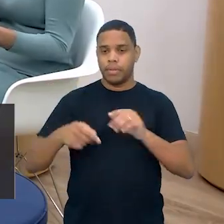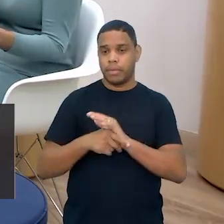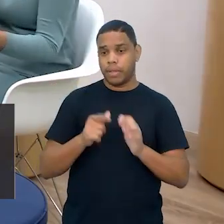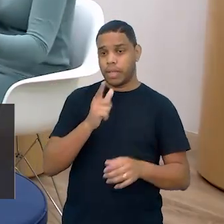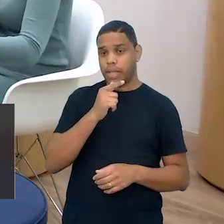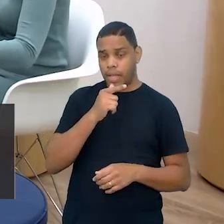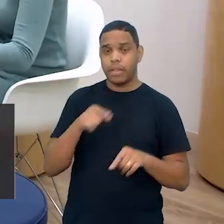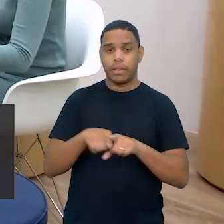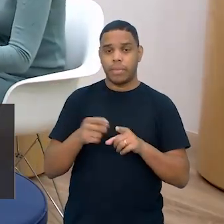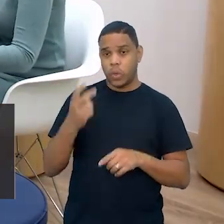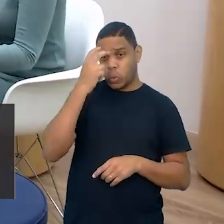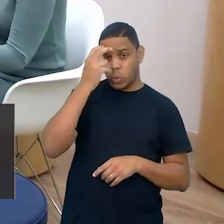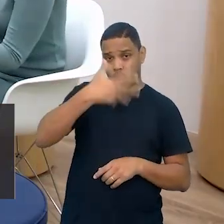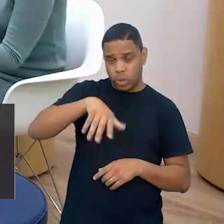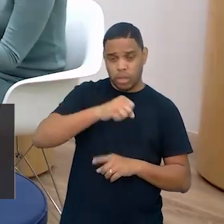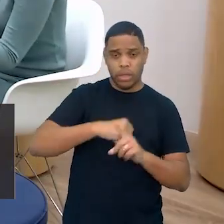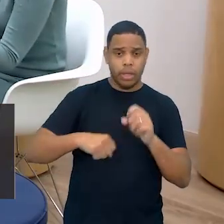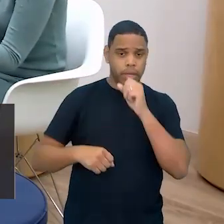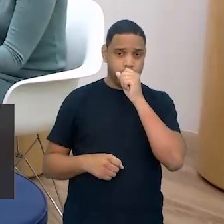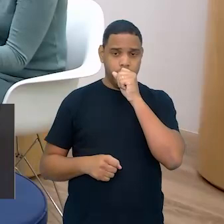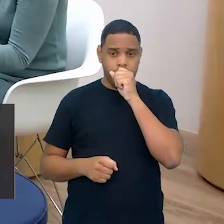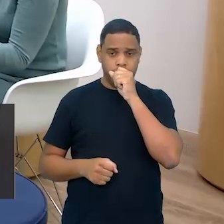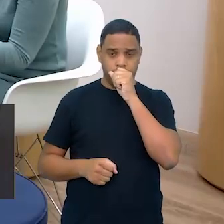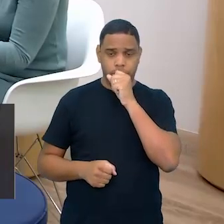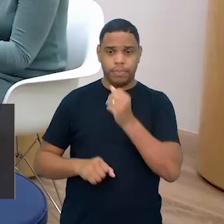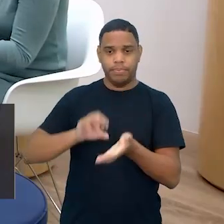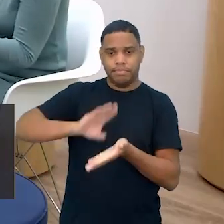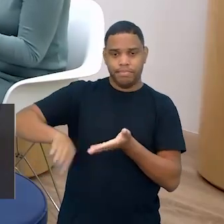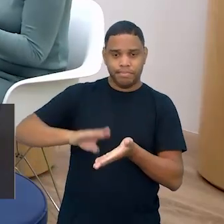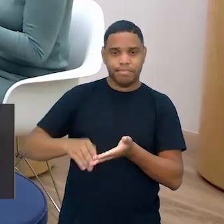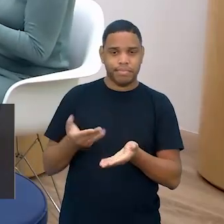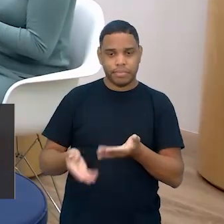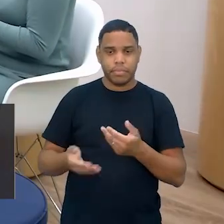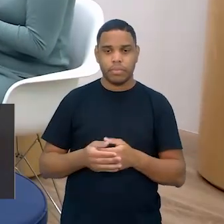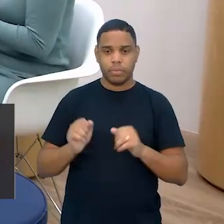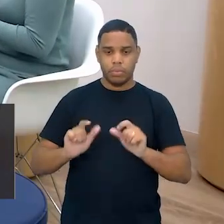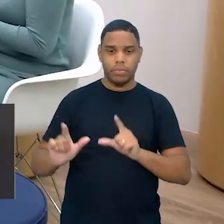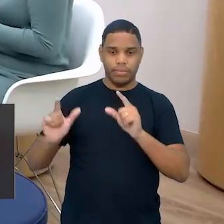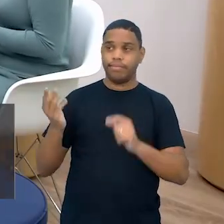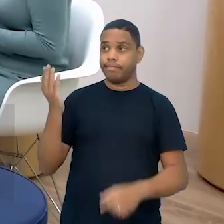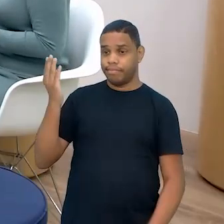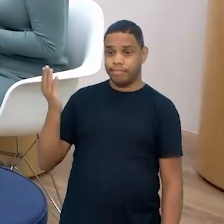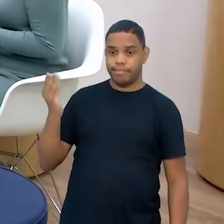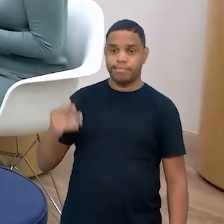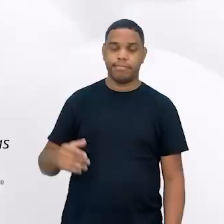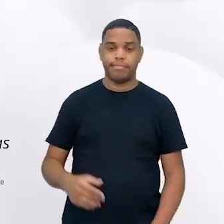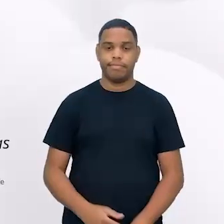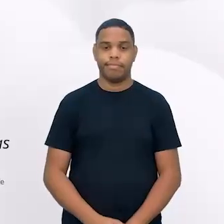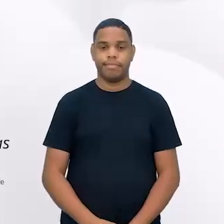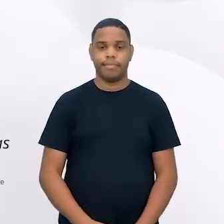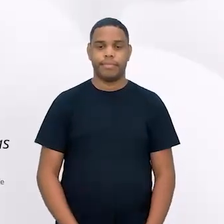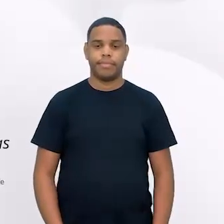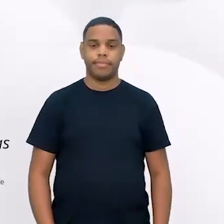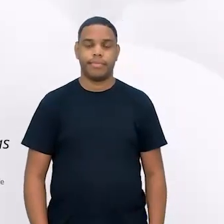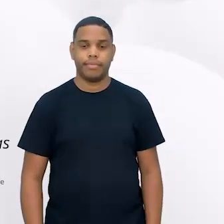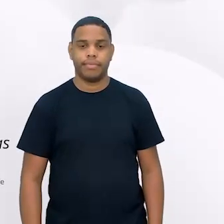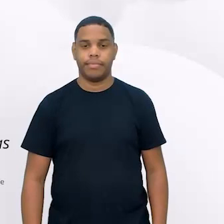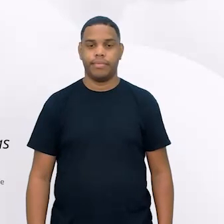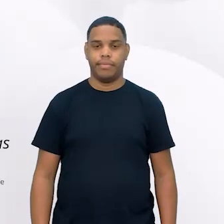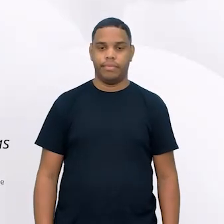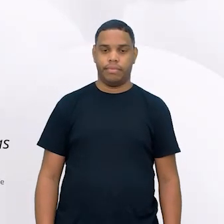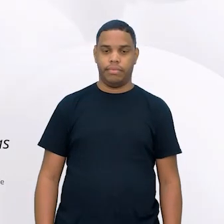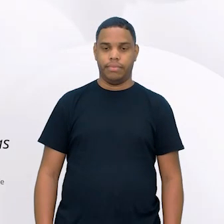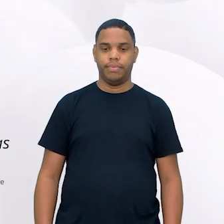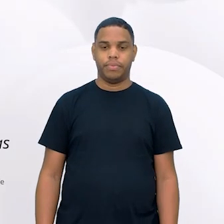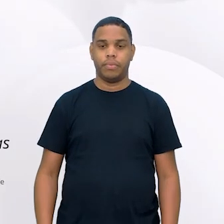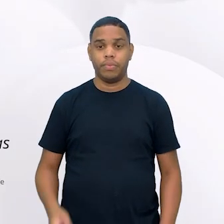do Desperdício. Exatamente. Vou colocar o slide na tela para o... Então, e essa